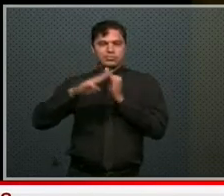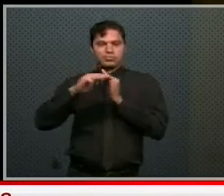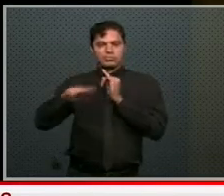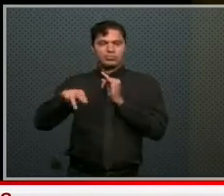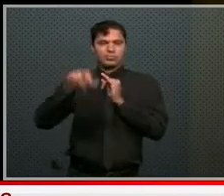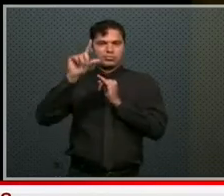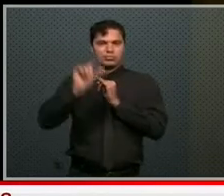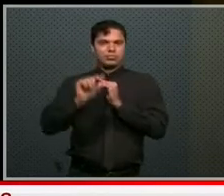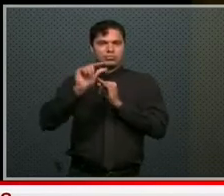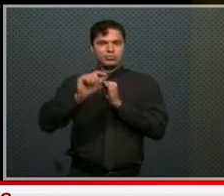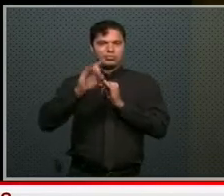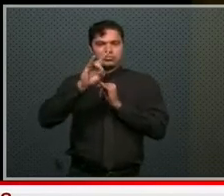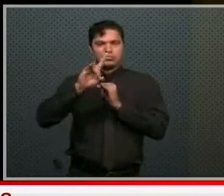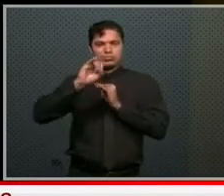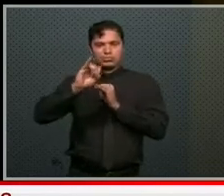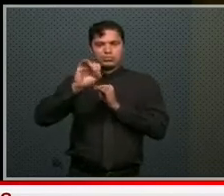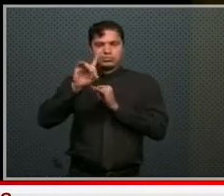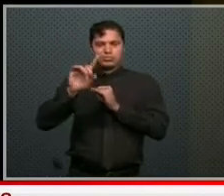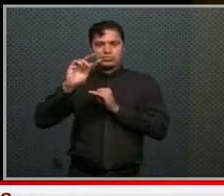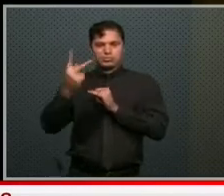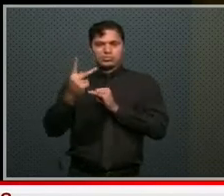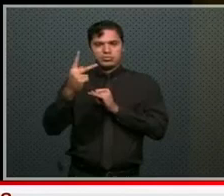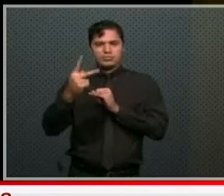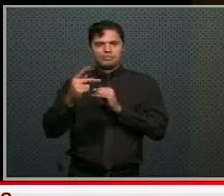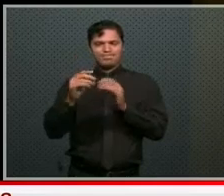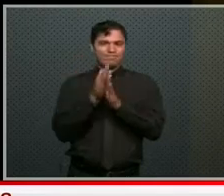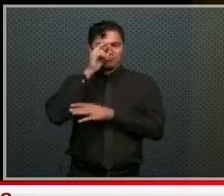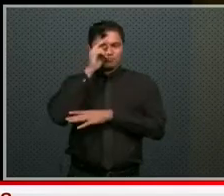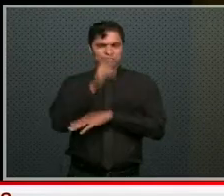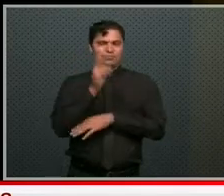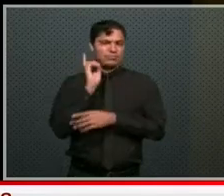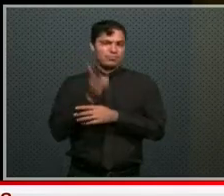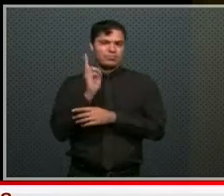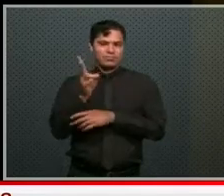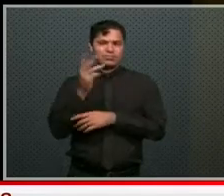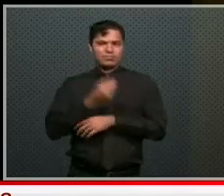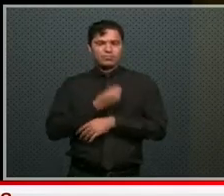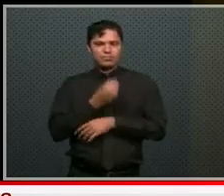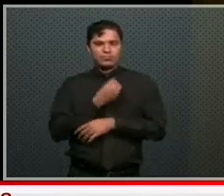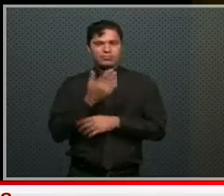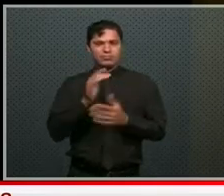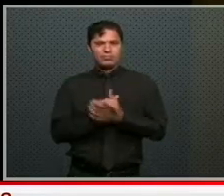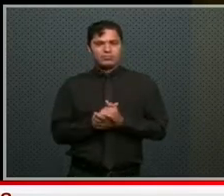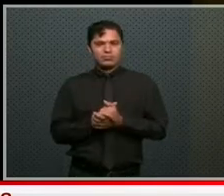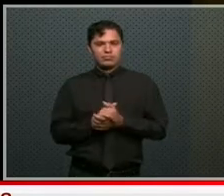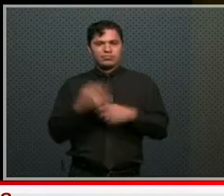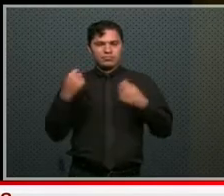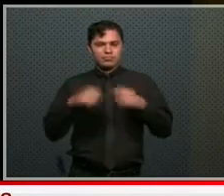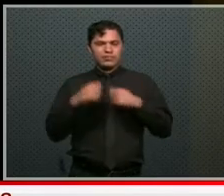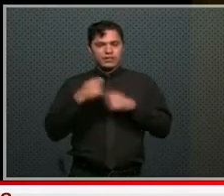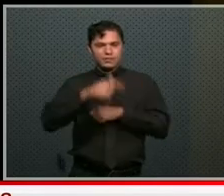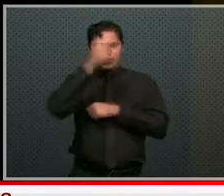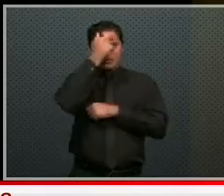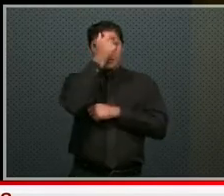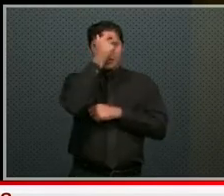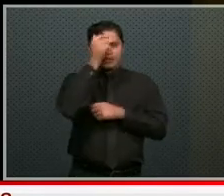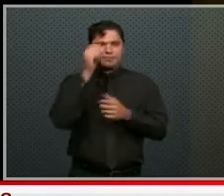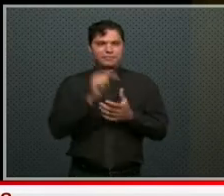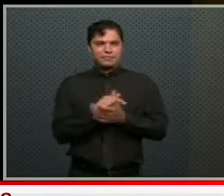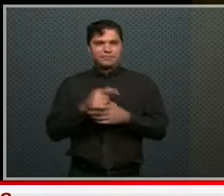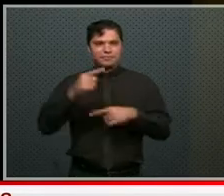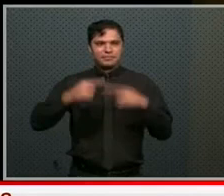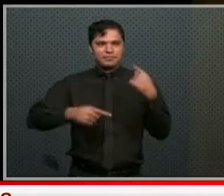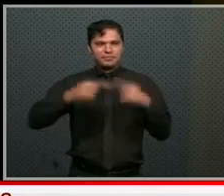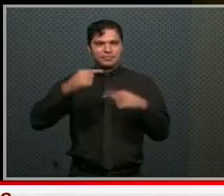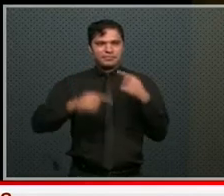em desenvolvimento humano do Brasil miséria pura não dá para dessa maneira e precisamos ter consciência política o que é que acontece